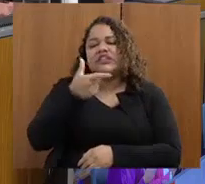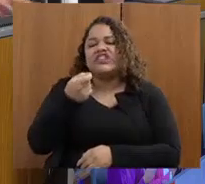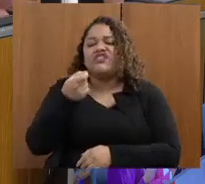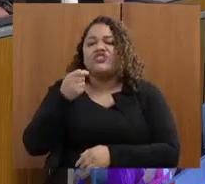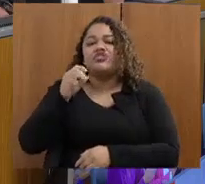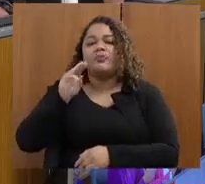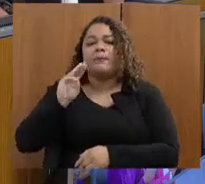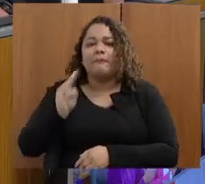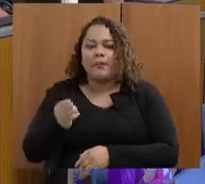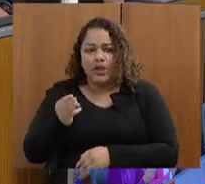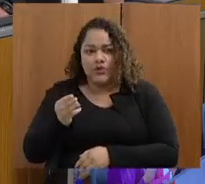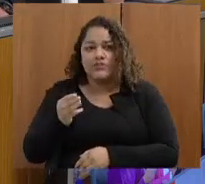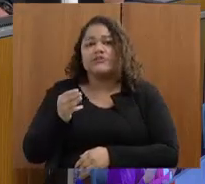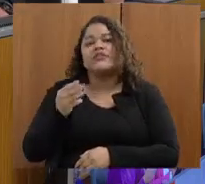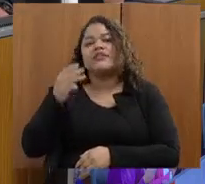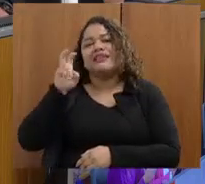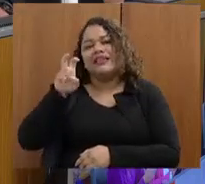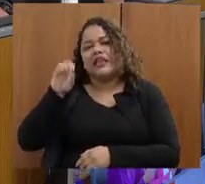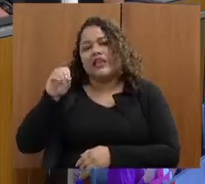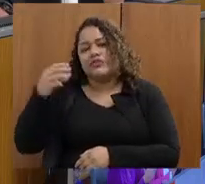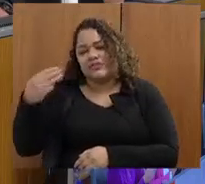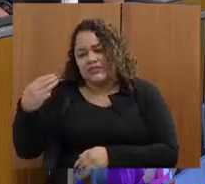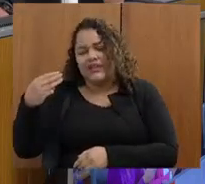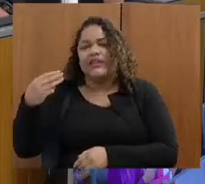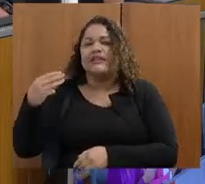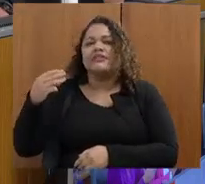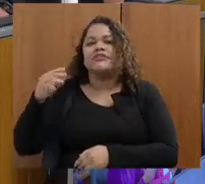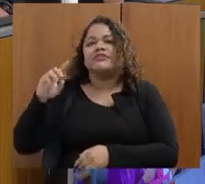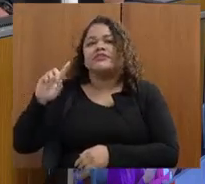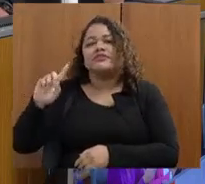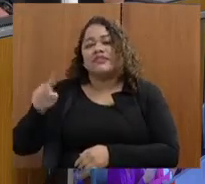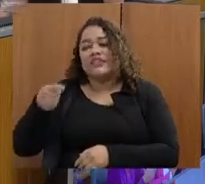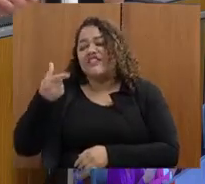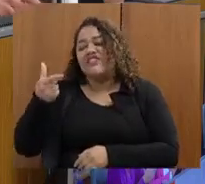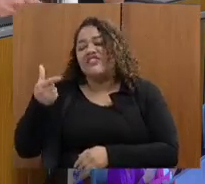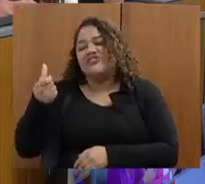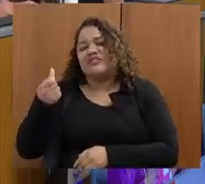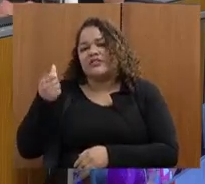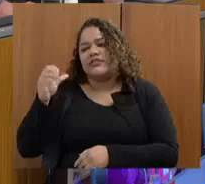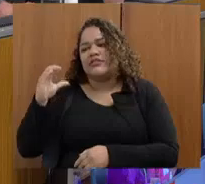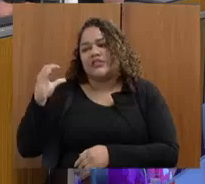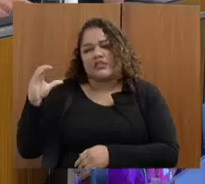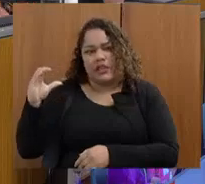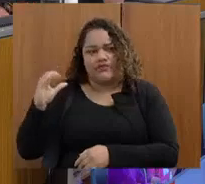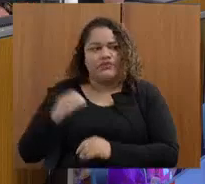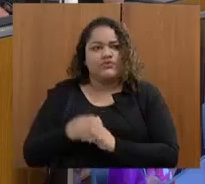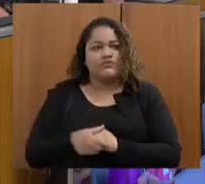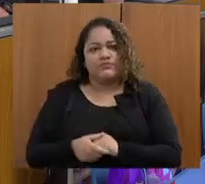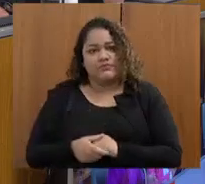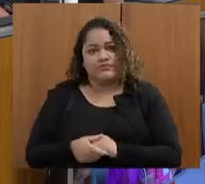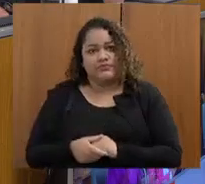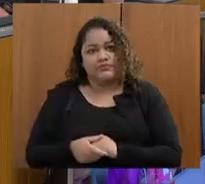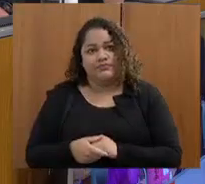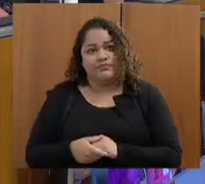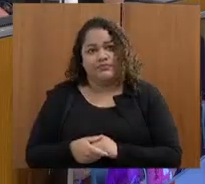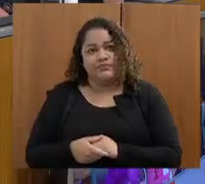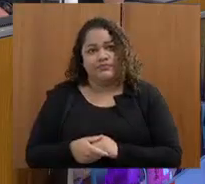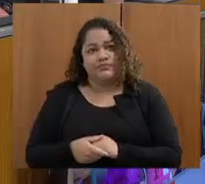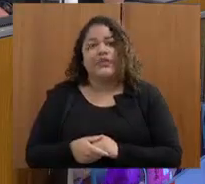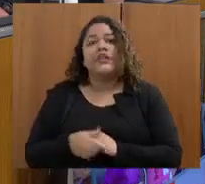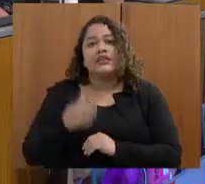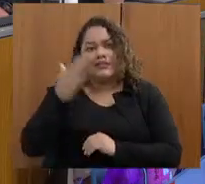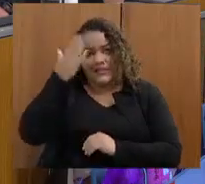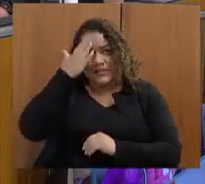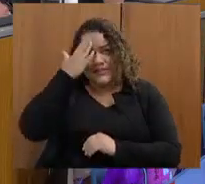milhões 803 573,26 Eu também sei que o senhor